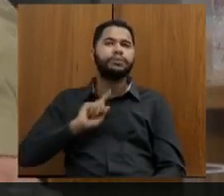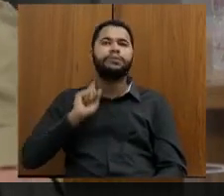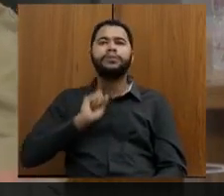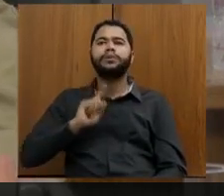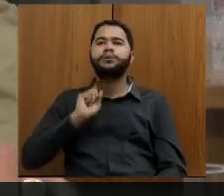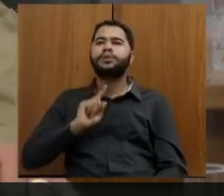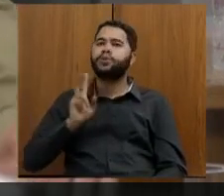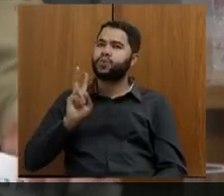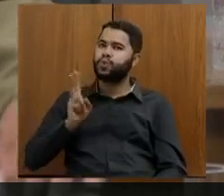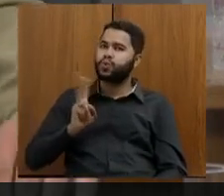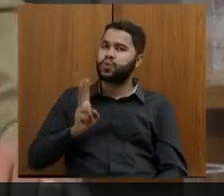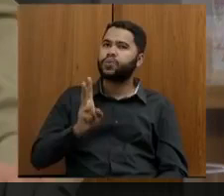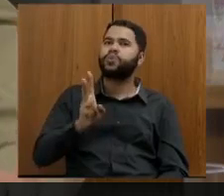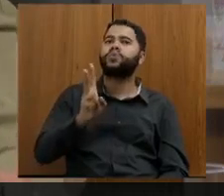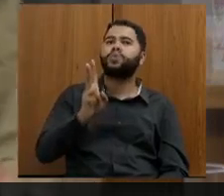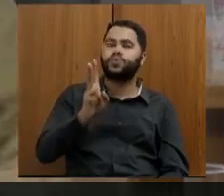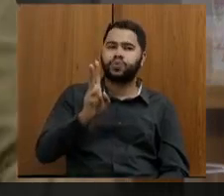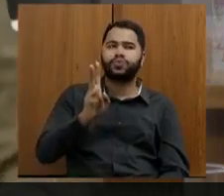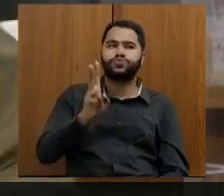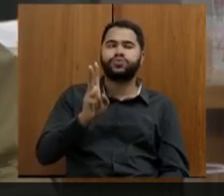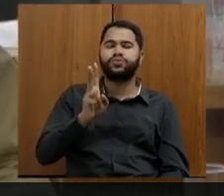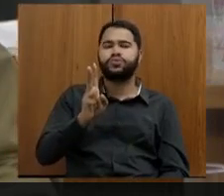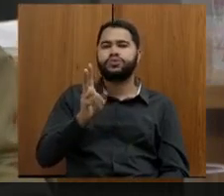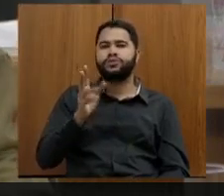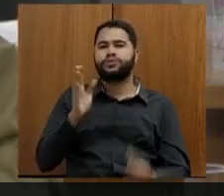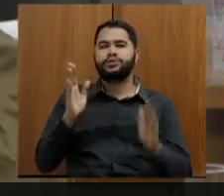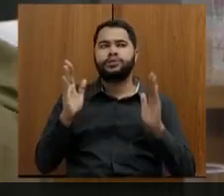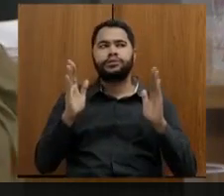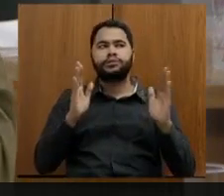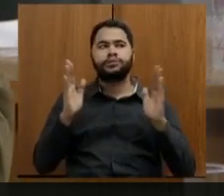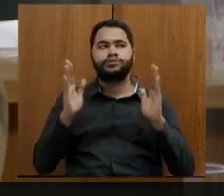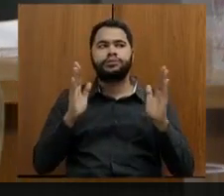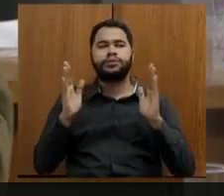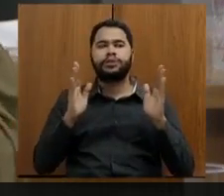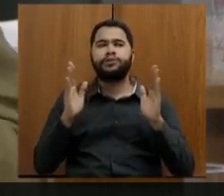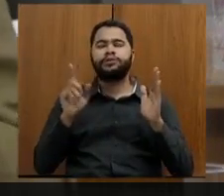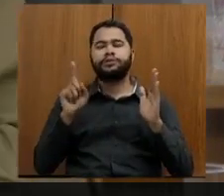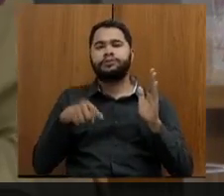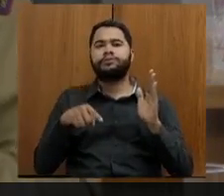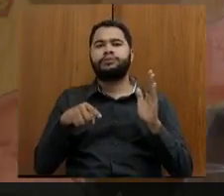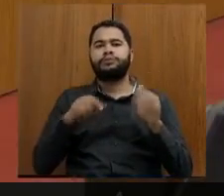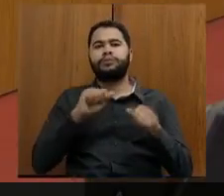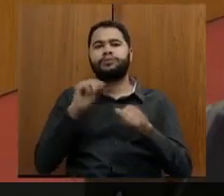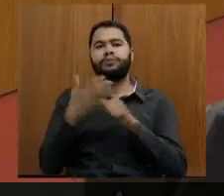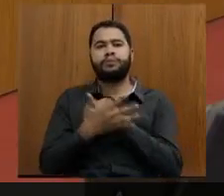atravessando essa da nossa é pandemia